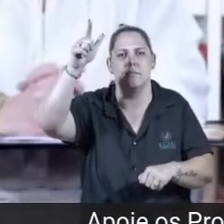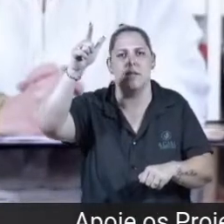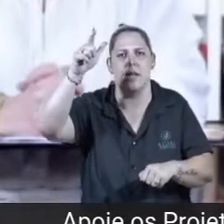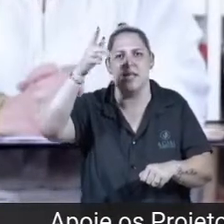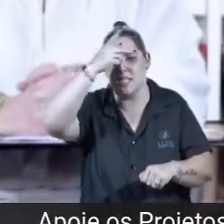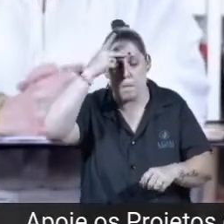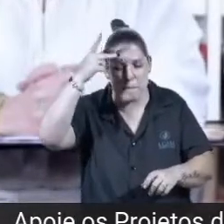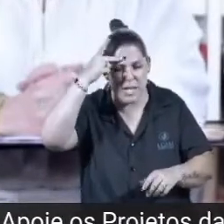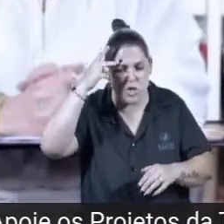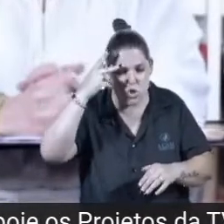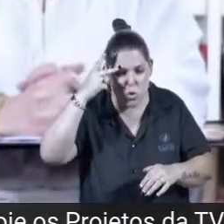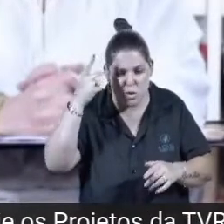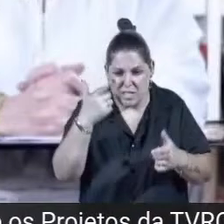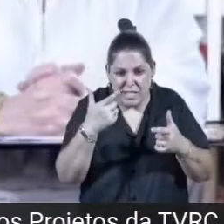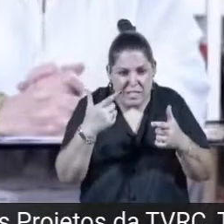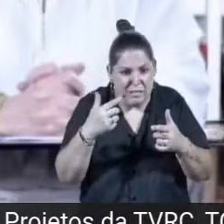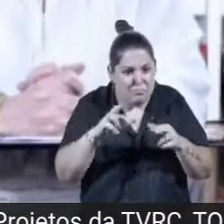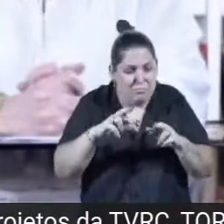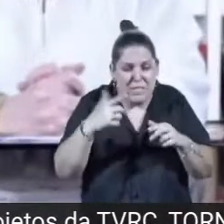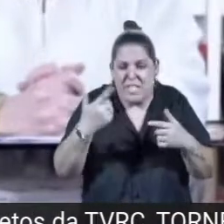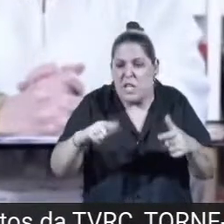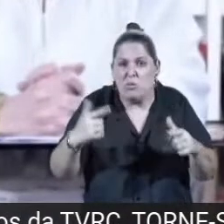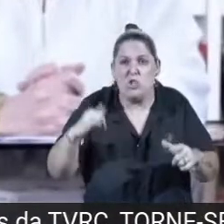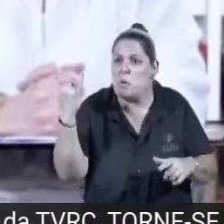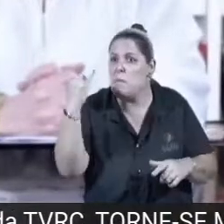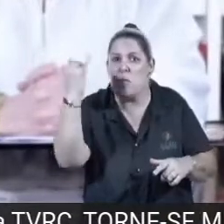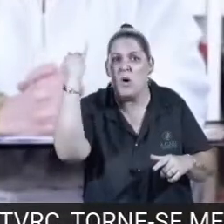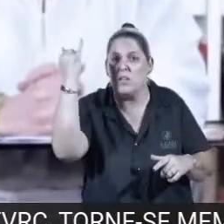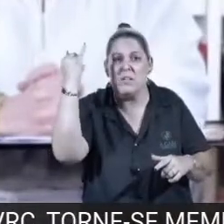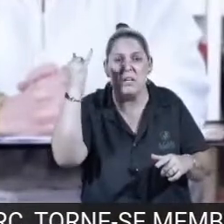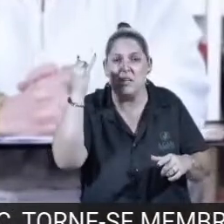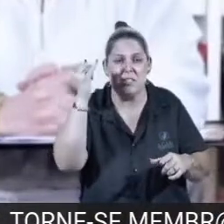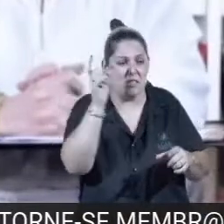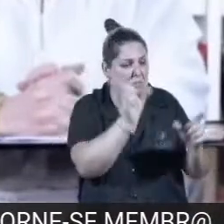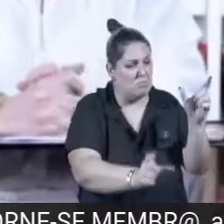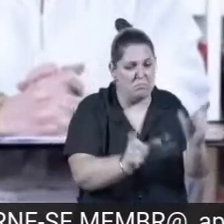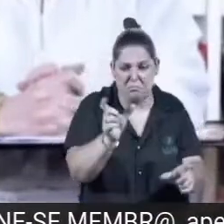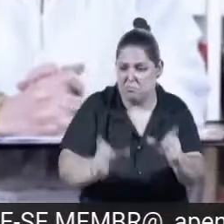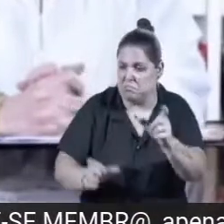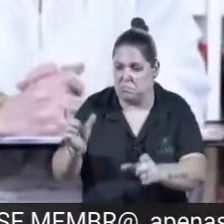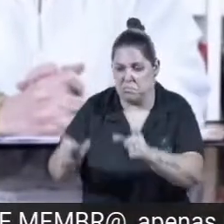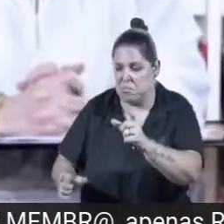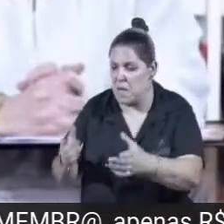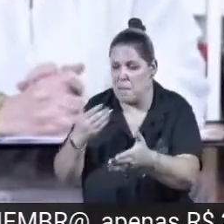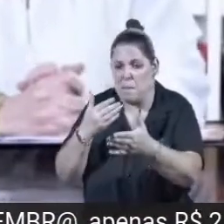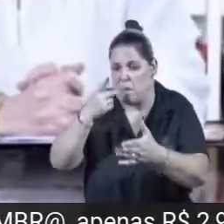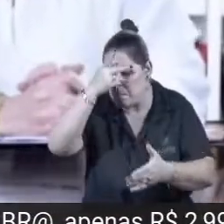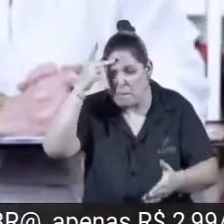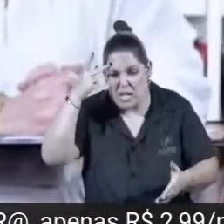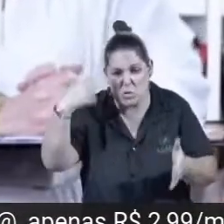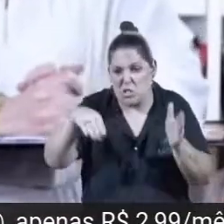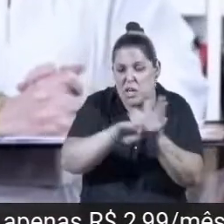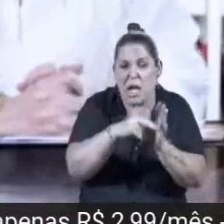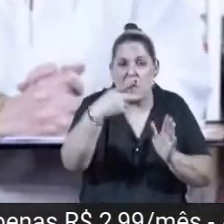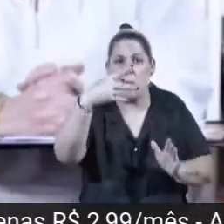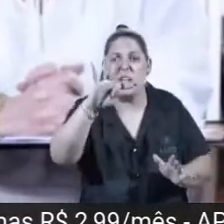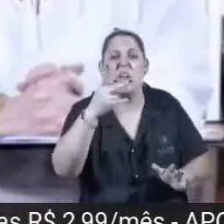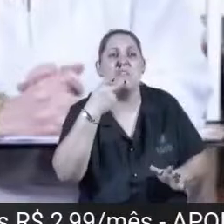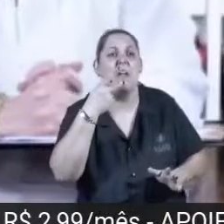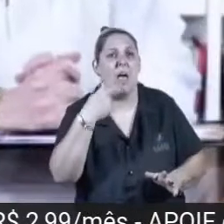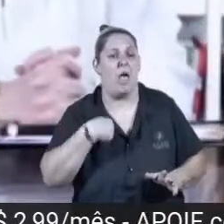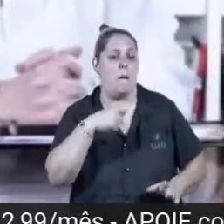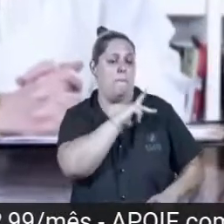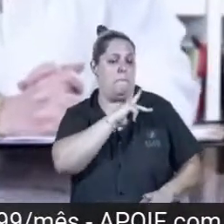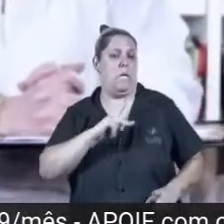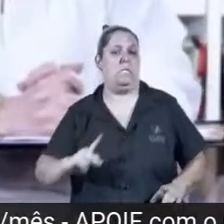pessoas não tinha nenhuma importância. Não adiantava a pessoa chegar no PT, se apresentar em público e dizer: eu sou a presidenta